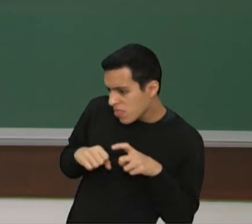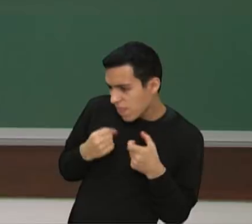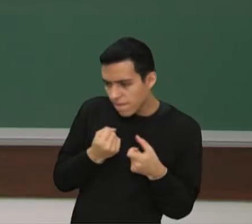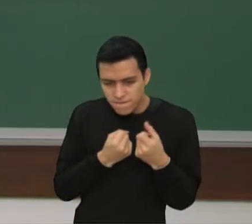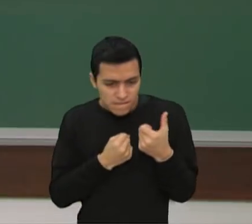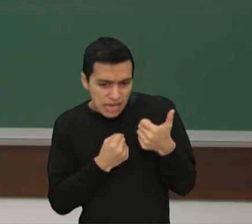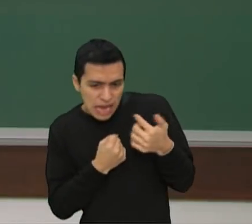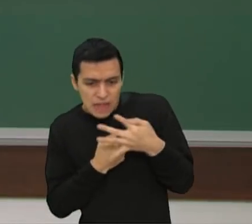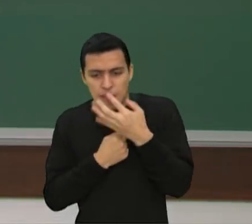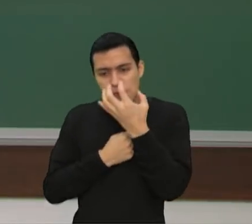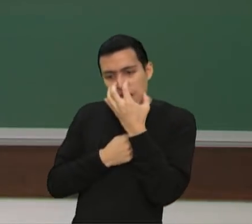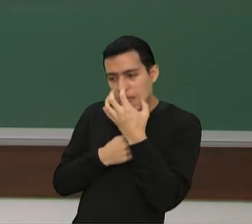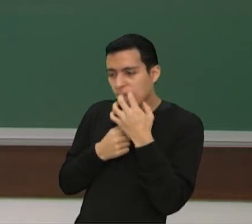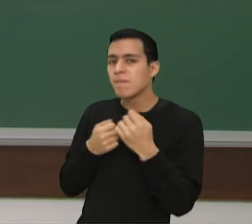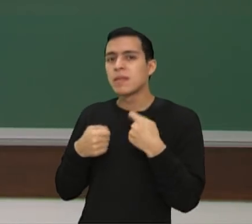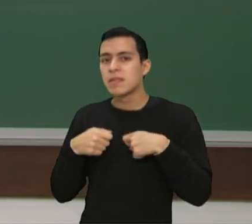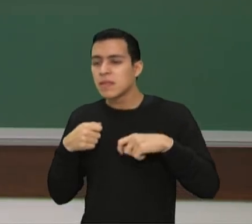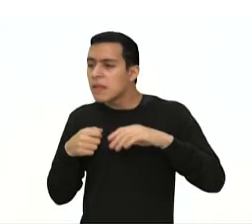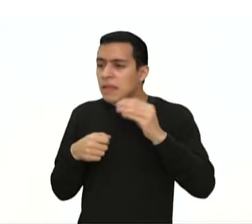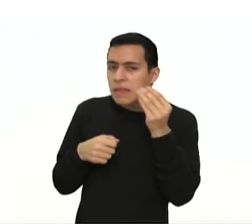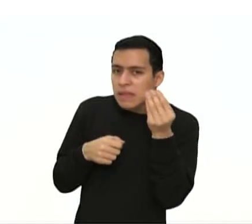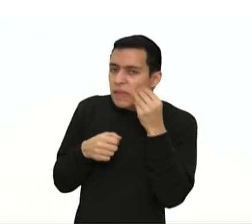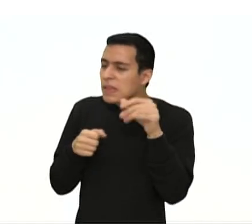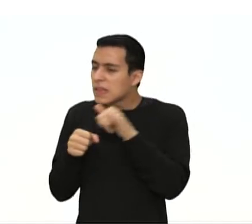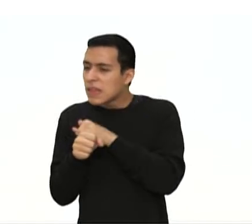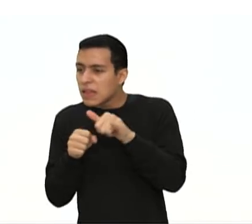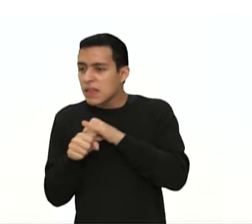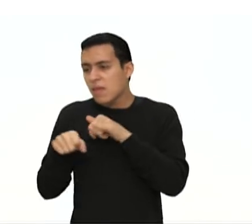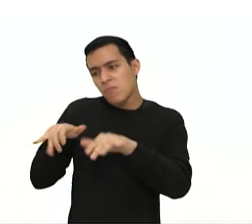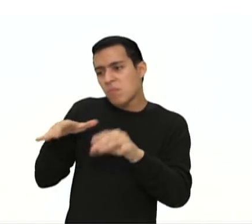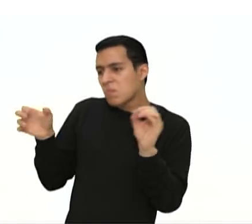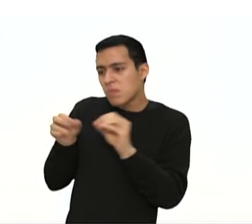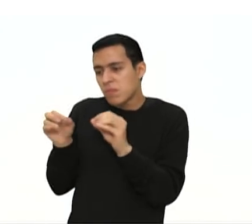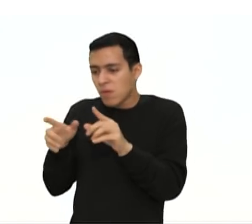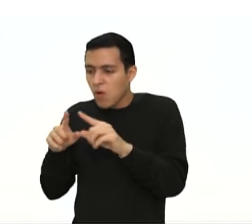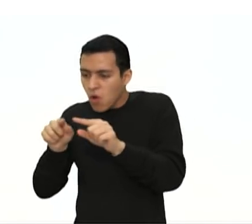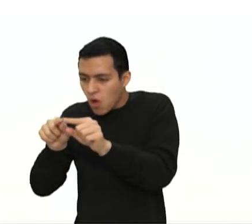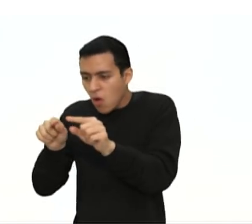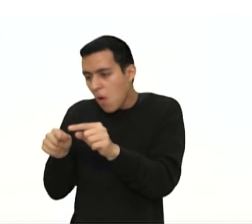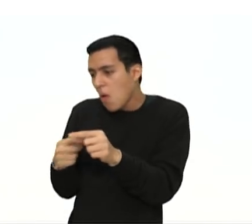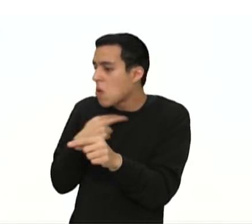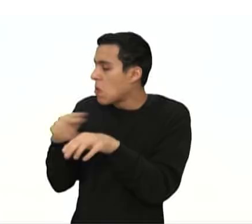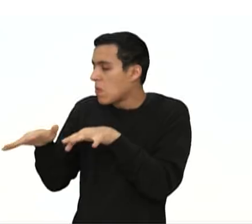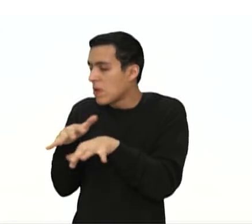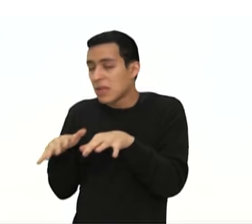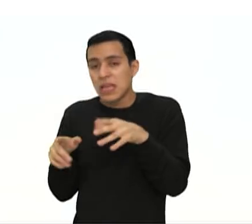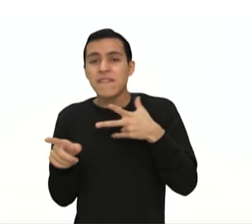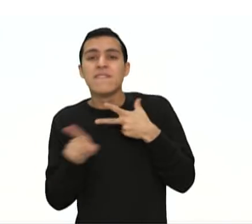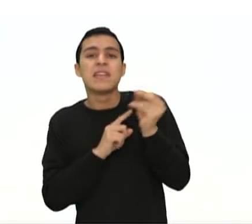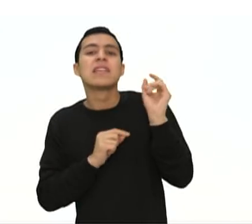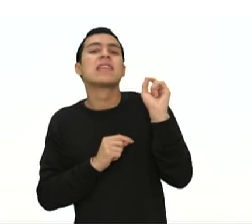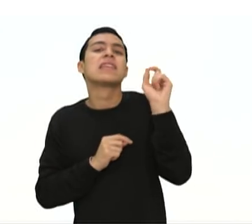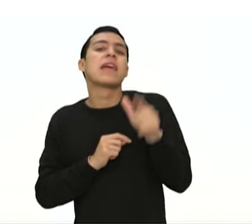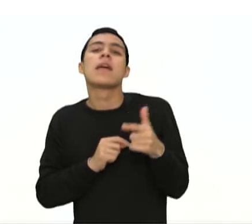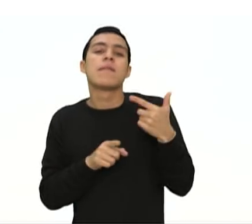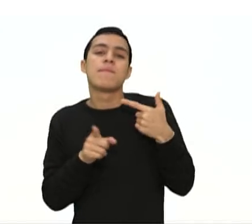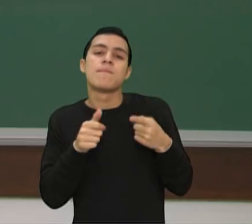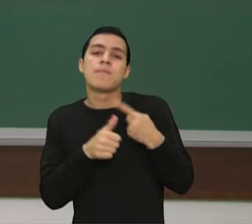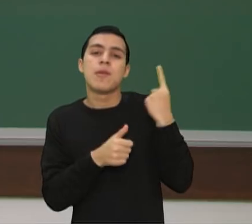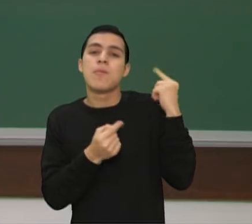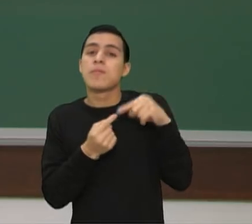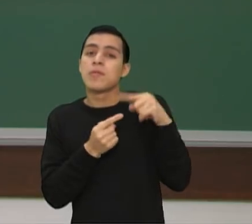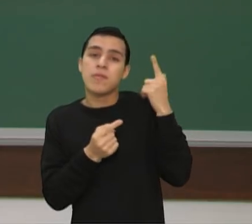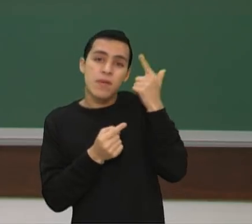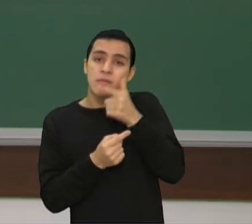cachorros, que precisam acuar o animal sem dar chance para que ele se movimente. O ganhador é quem atinge primeiro o seu objetivo. Então,